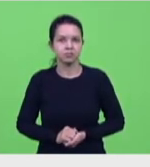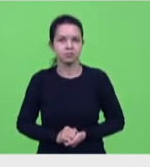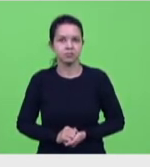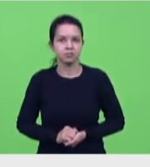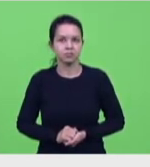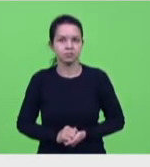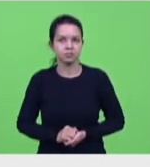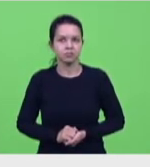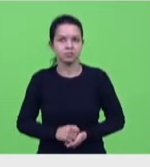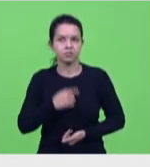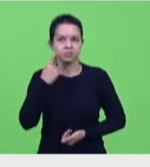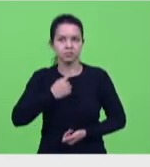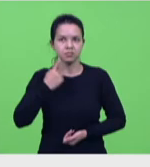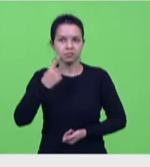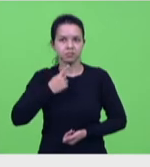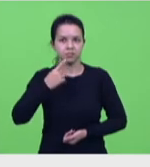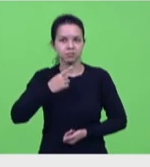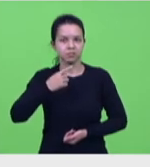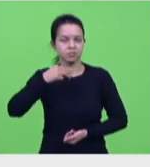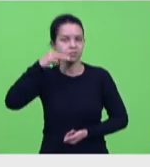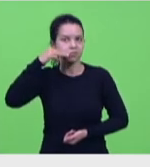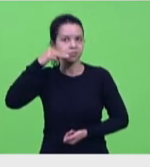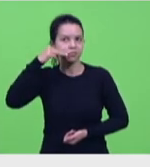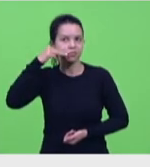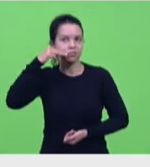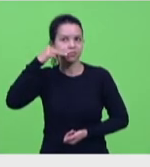Como vota deputada Marlene Fengler?